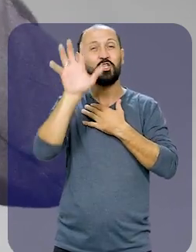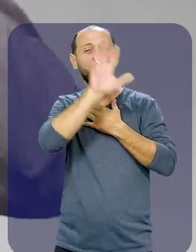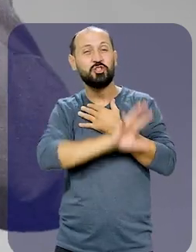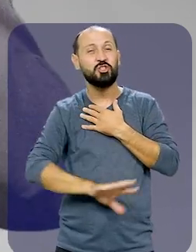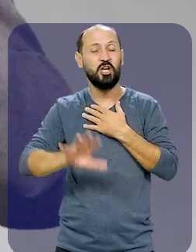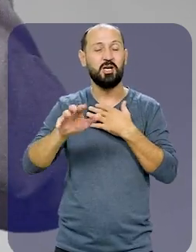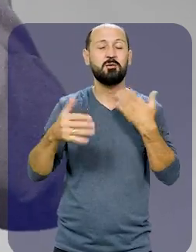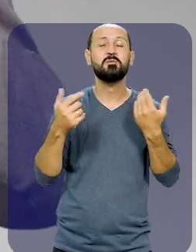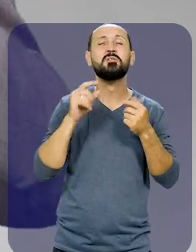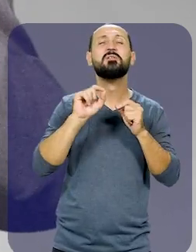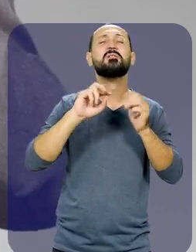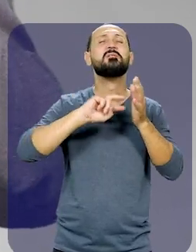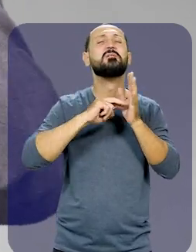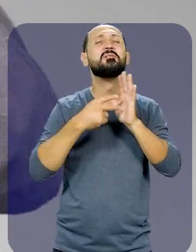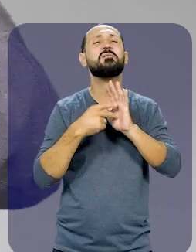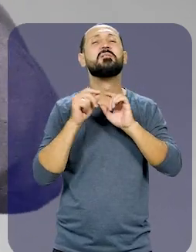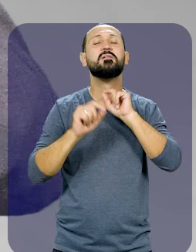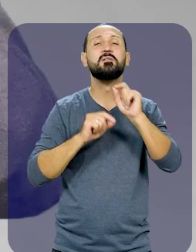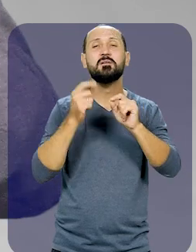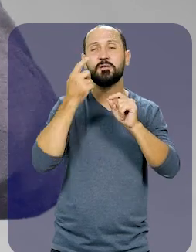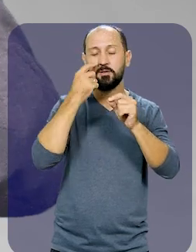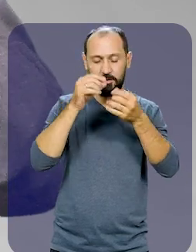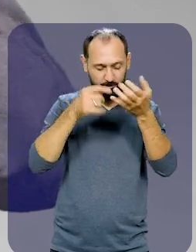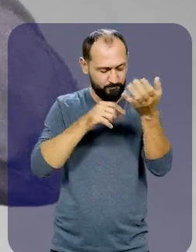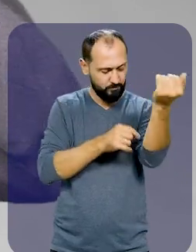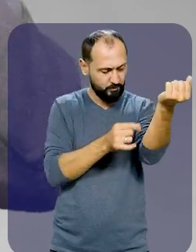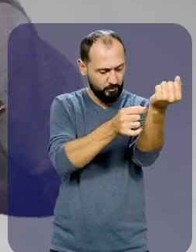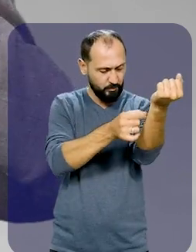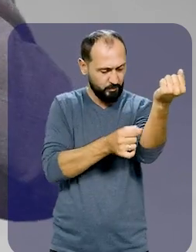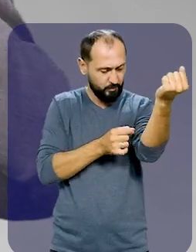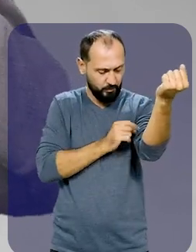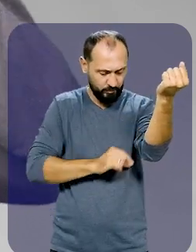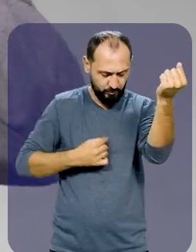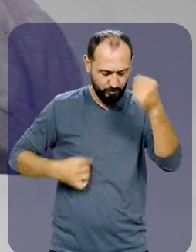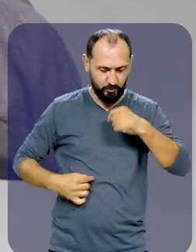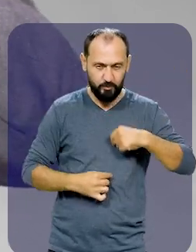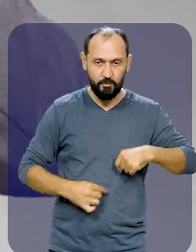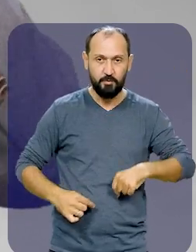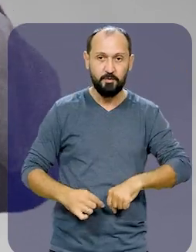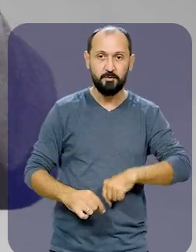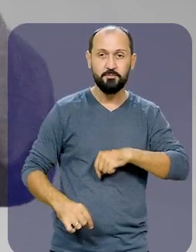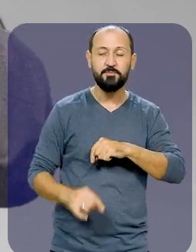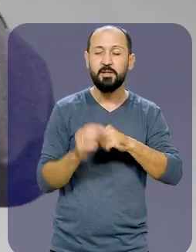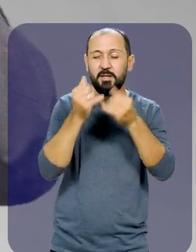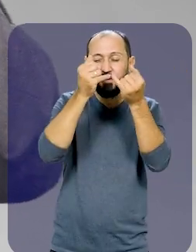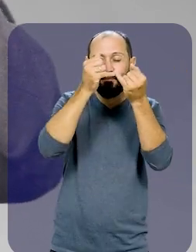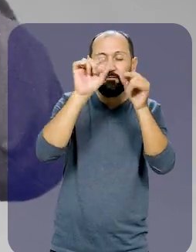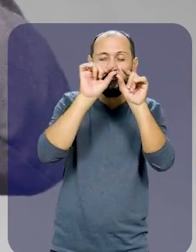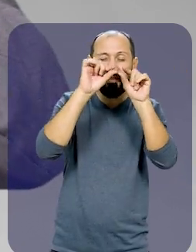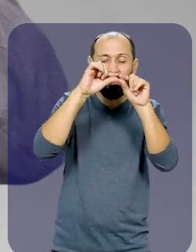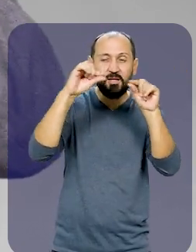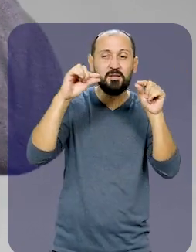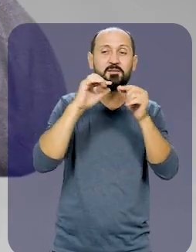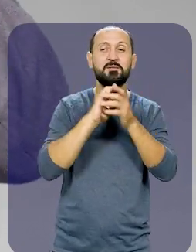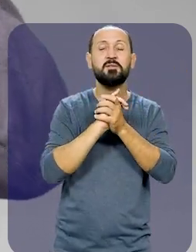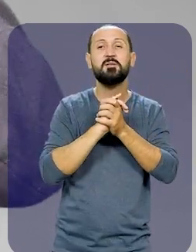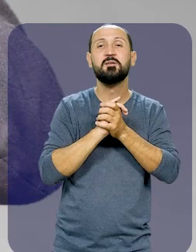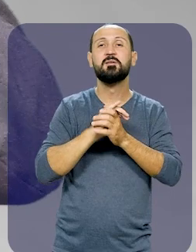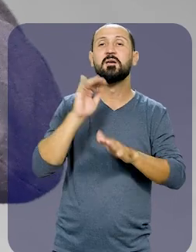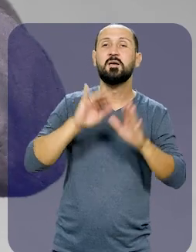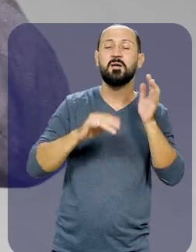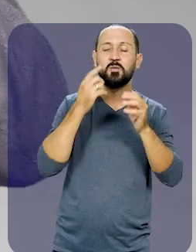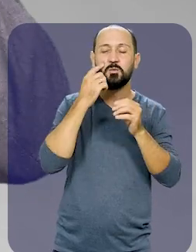generalizada. Sabe o que é endotélio? São os vasinhos que levam o sangue, os vasos fininhos. Então, quando eles